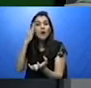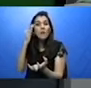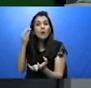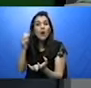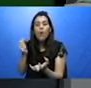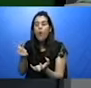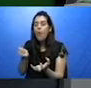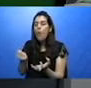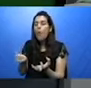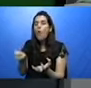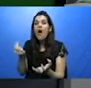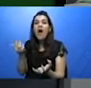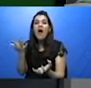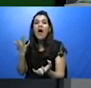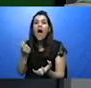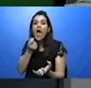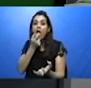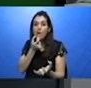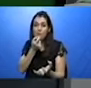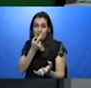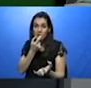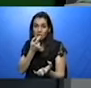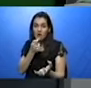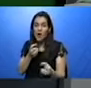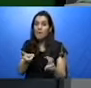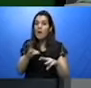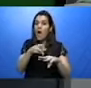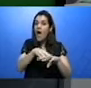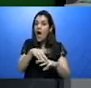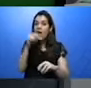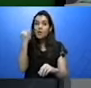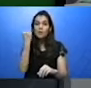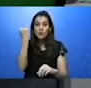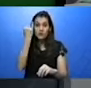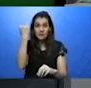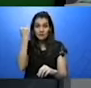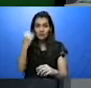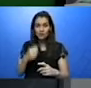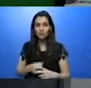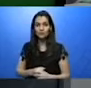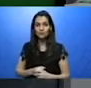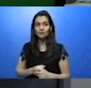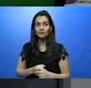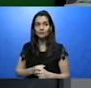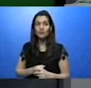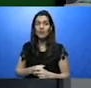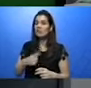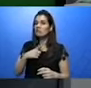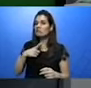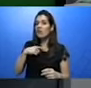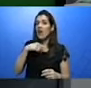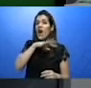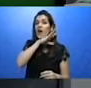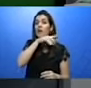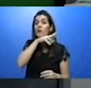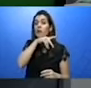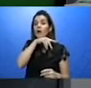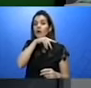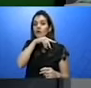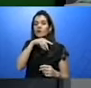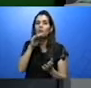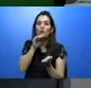Então, essa parte na matemática é muito importante, né, sobre medidas. Há animais de todos os tamanhos.